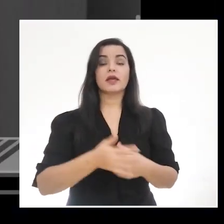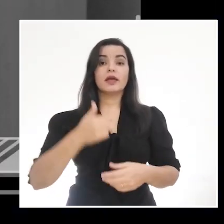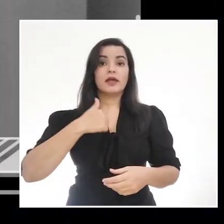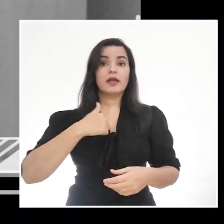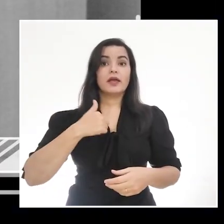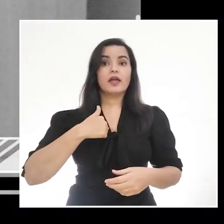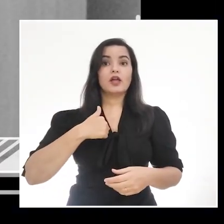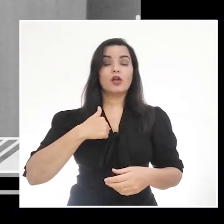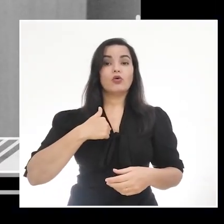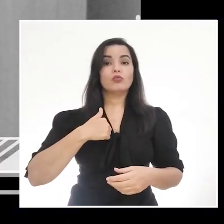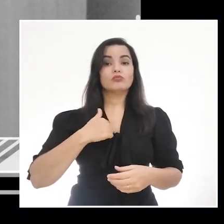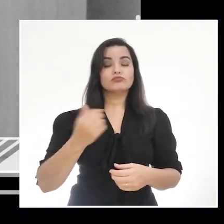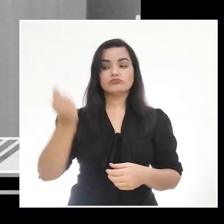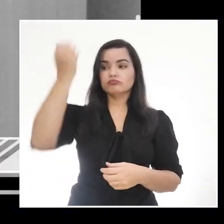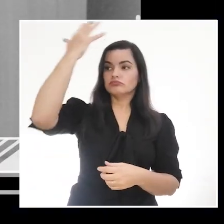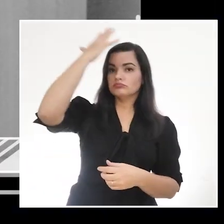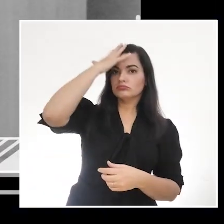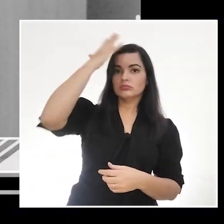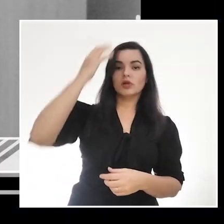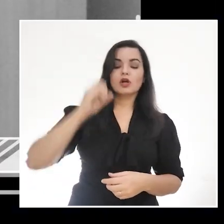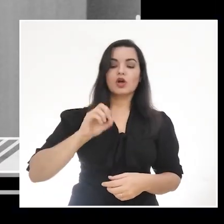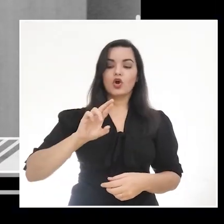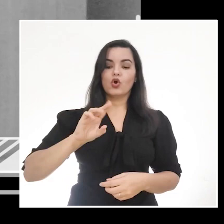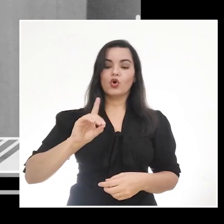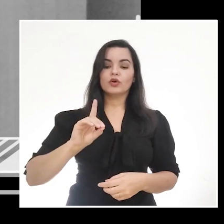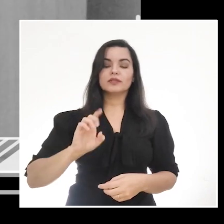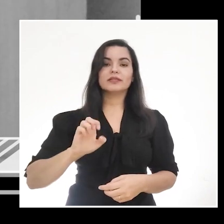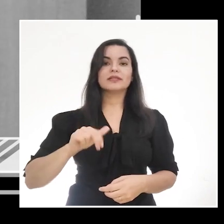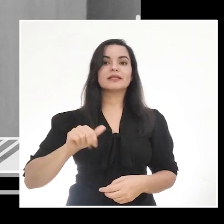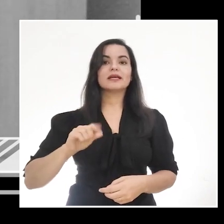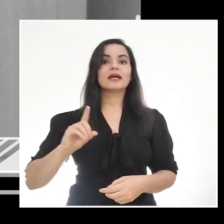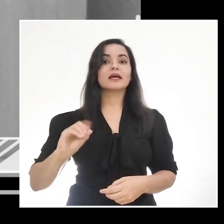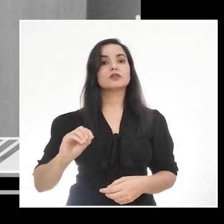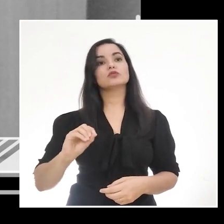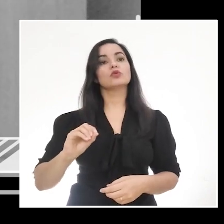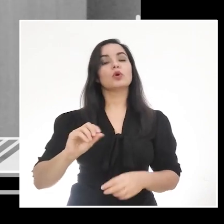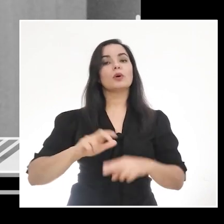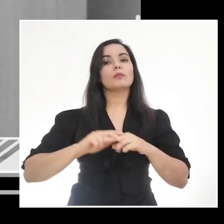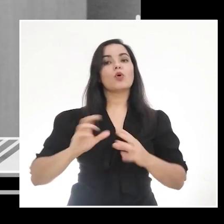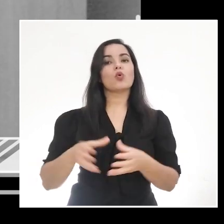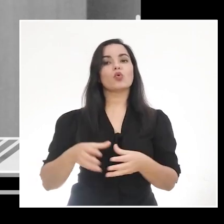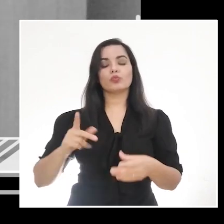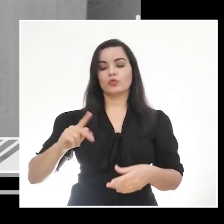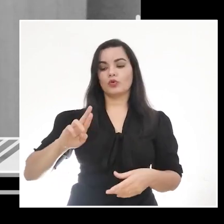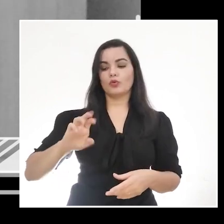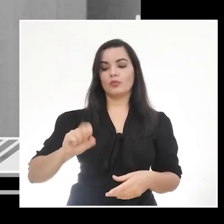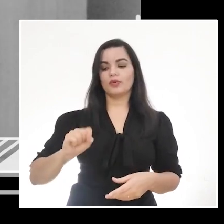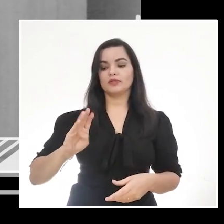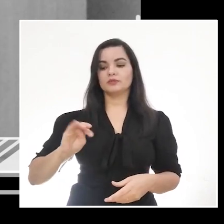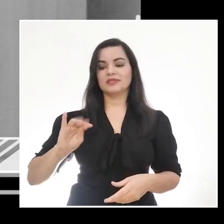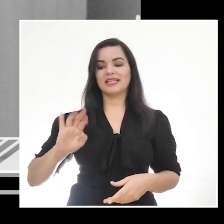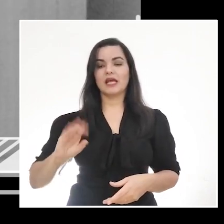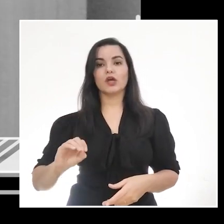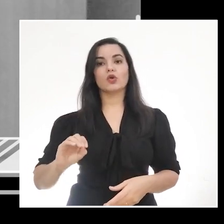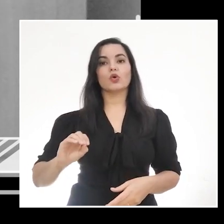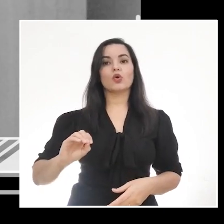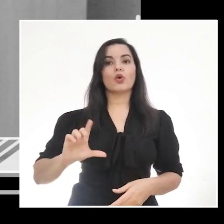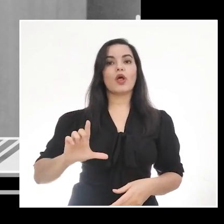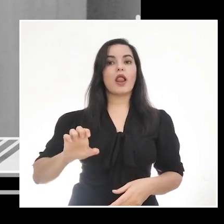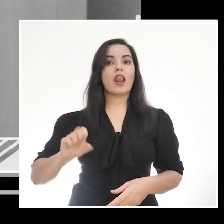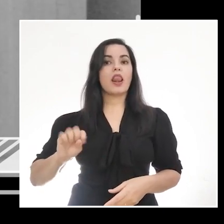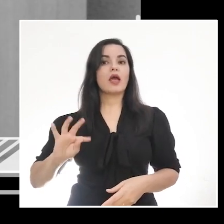Eu já era um obreiro já há muitos anos, não é? E aí eu fui ordenado pelo Presbitério Leste de Belo